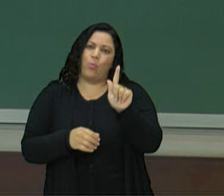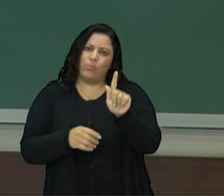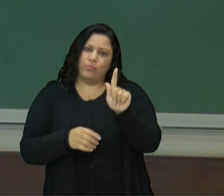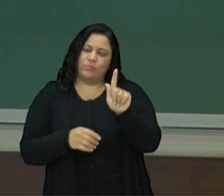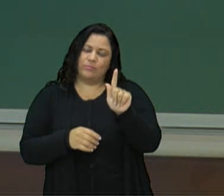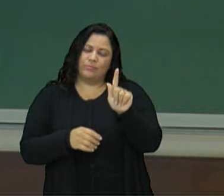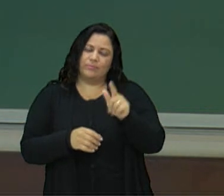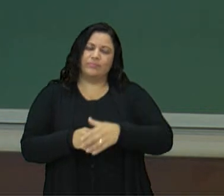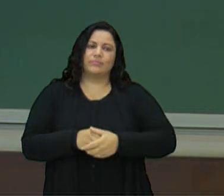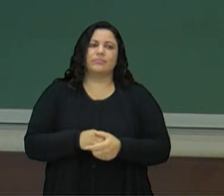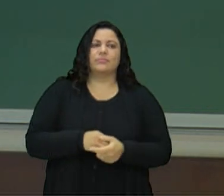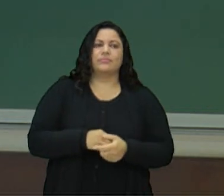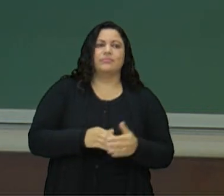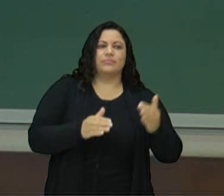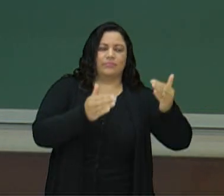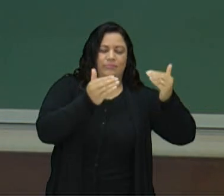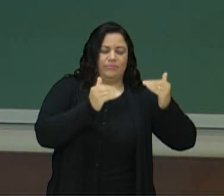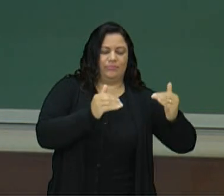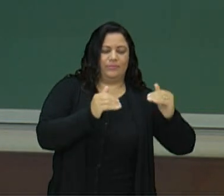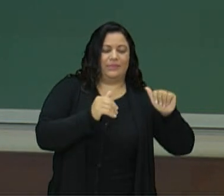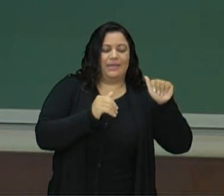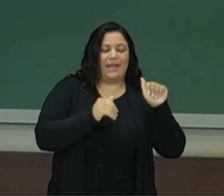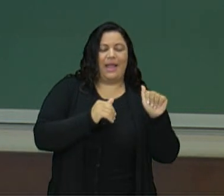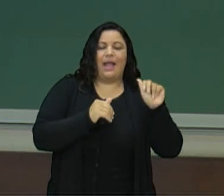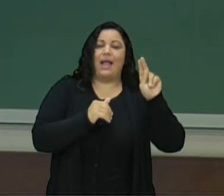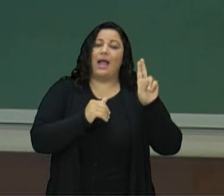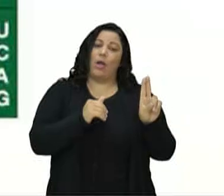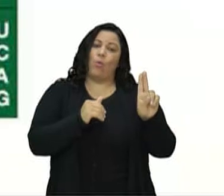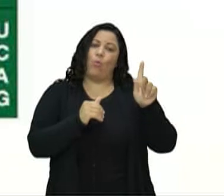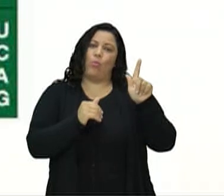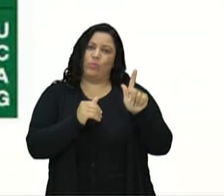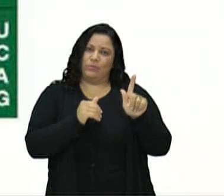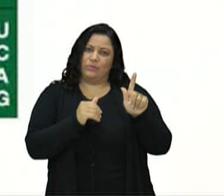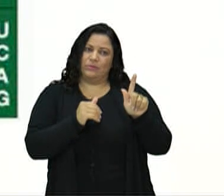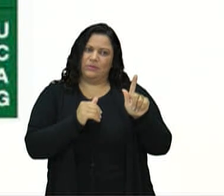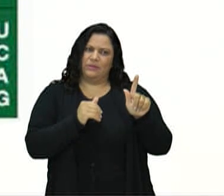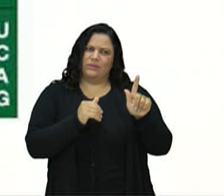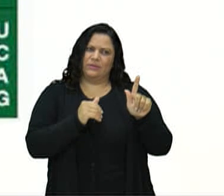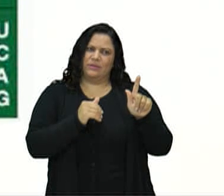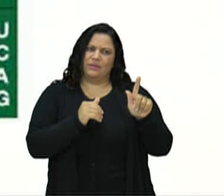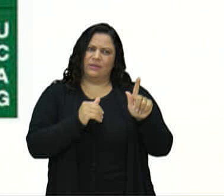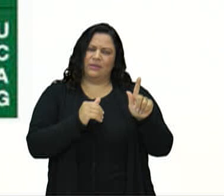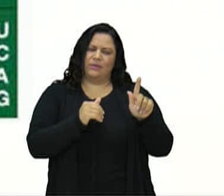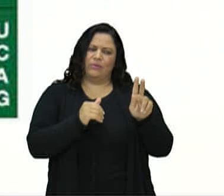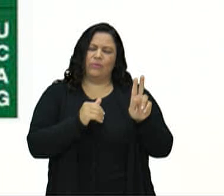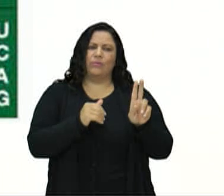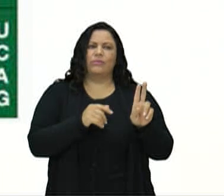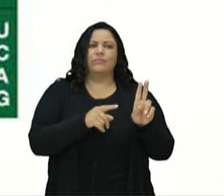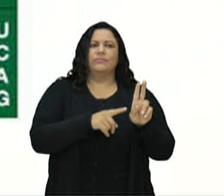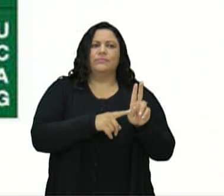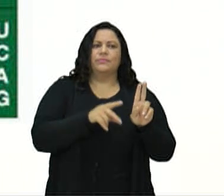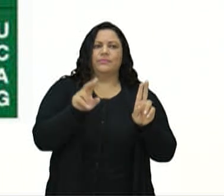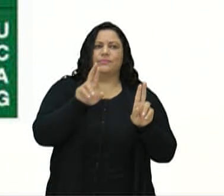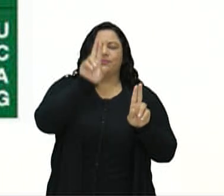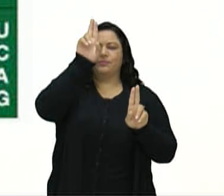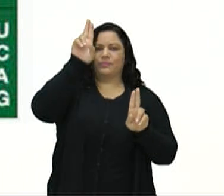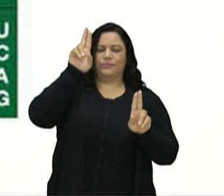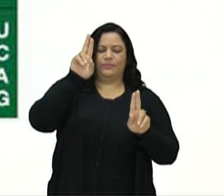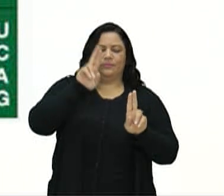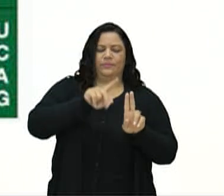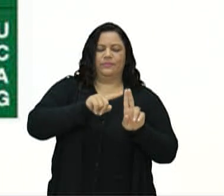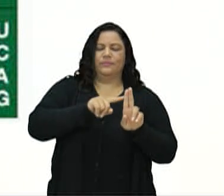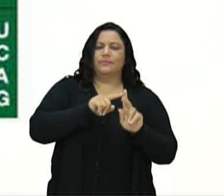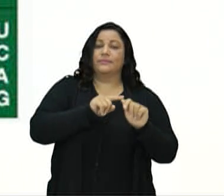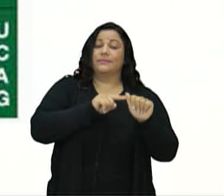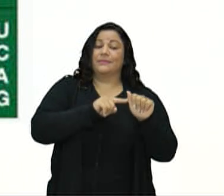guanina. Primeira base A, tá aqui. Segunda base U, A com U, se encontra